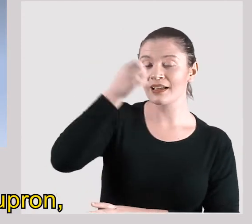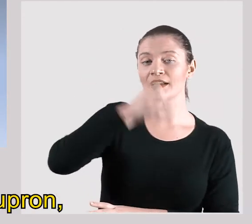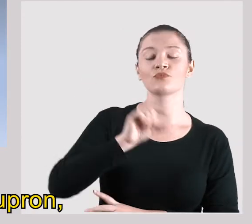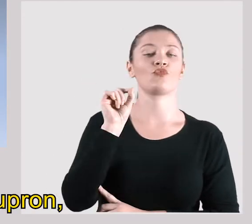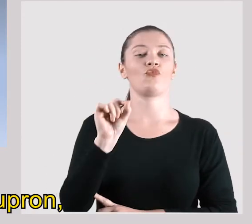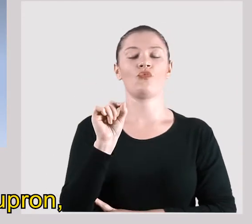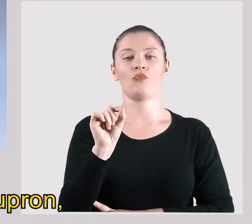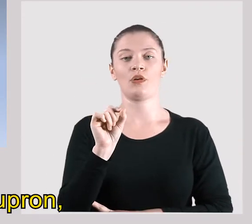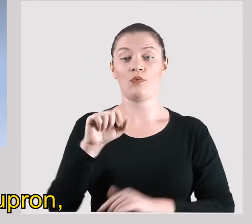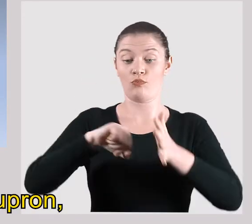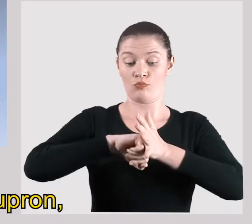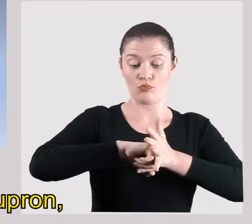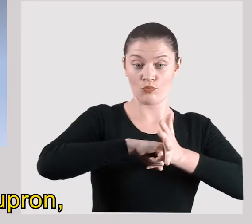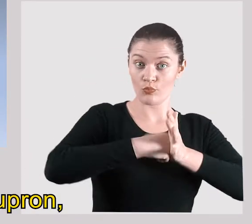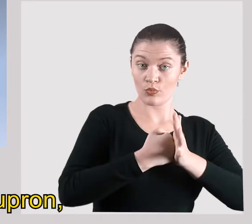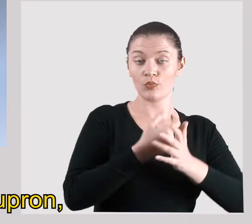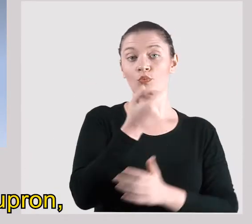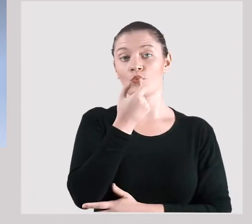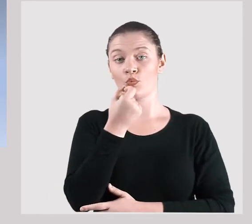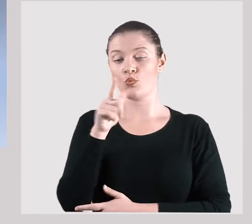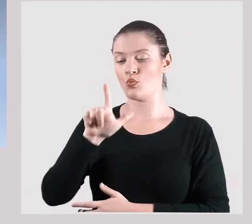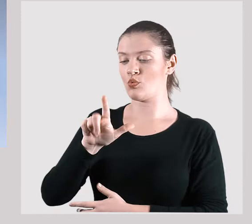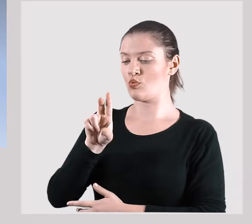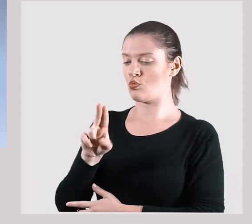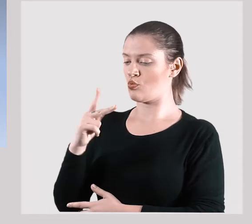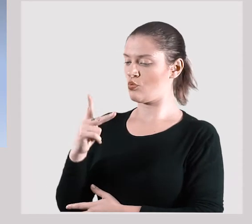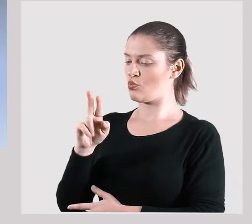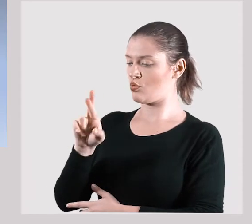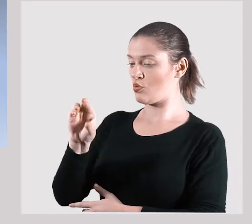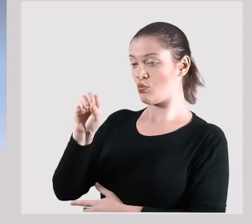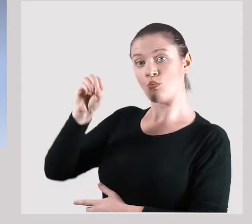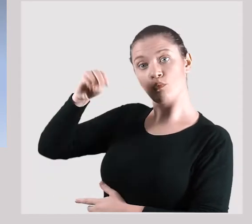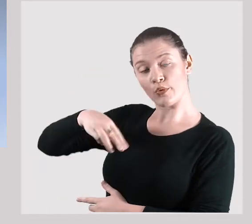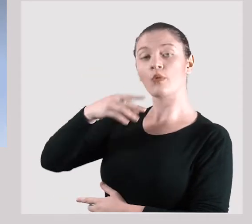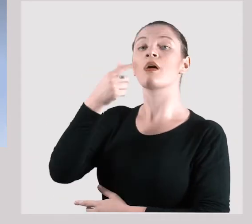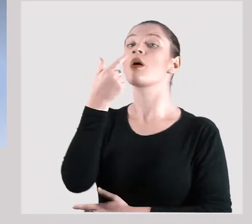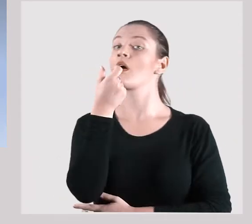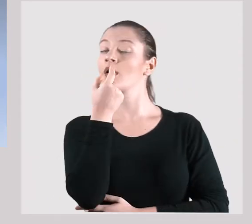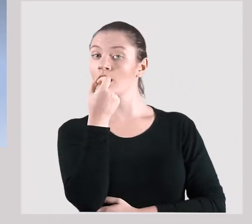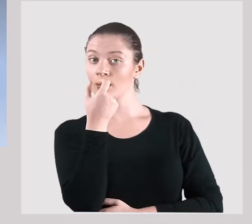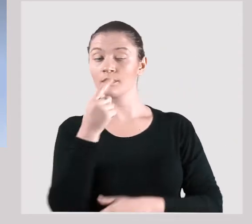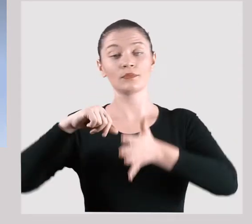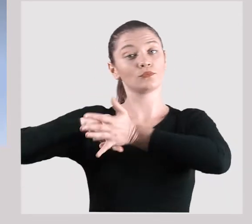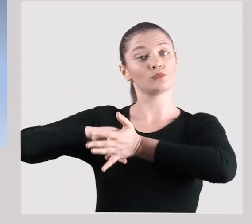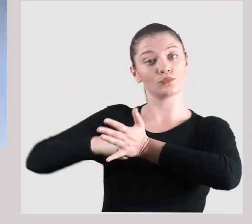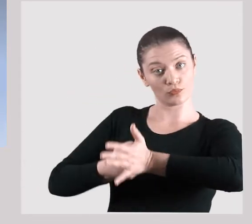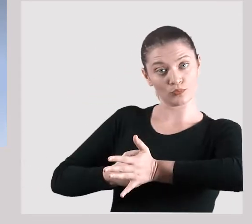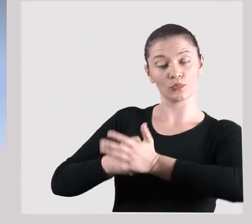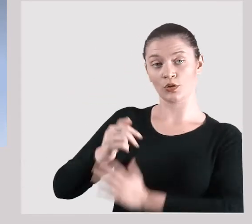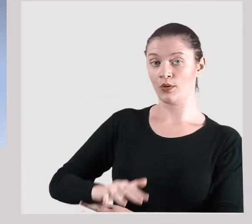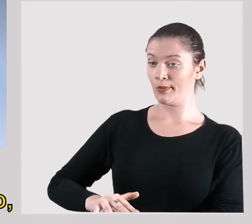bloqueios que são recomendados à substância é o Lupron, que é um hormônio, ele bloqueia